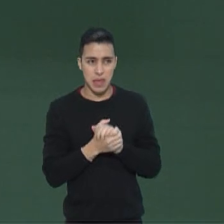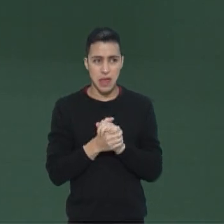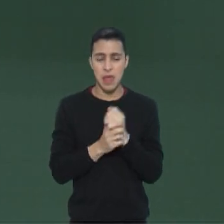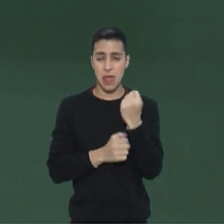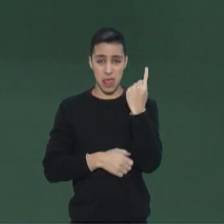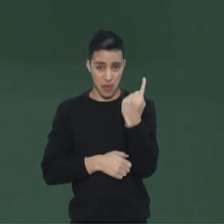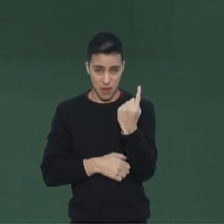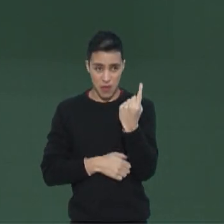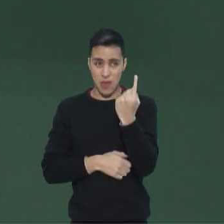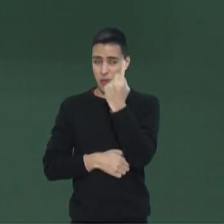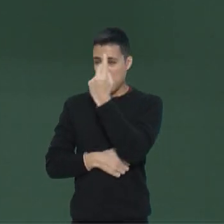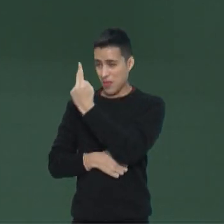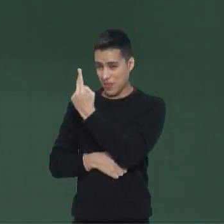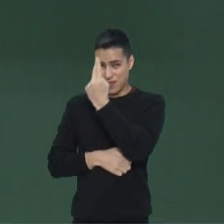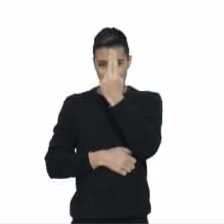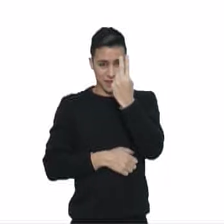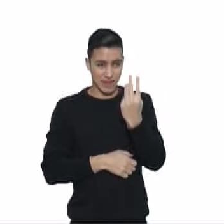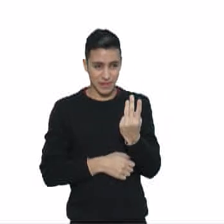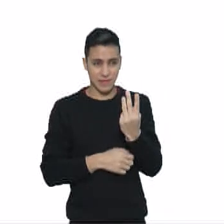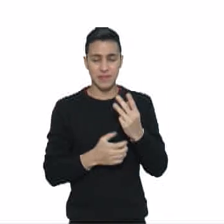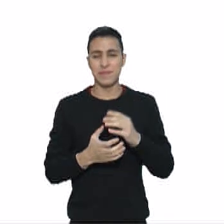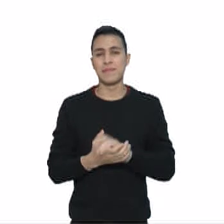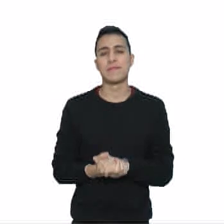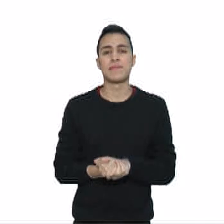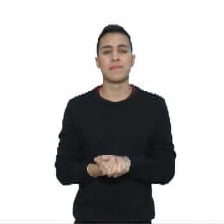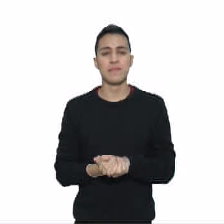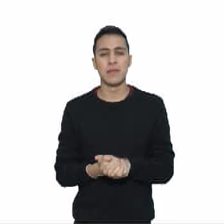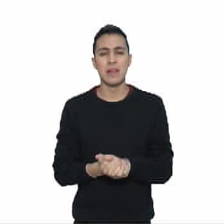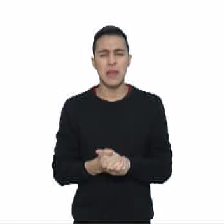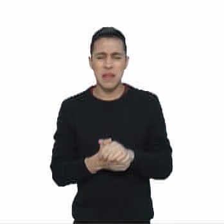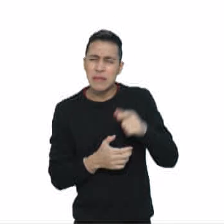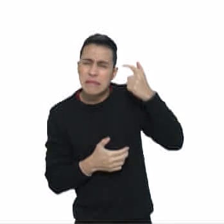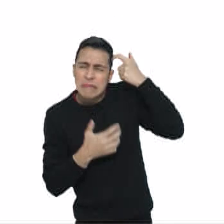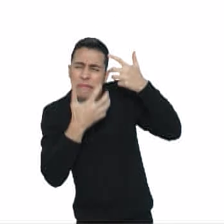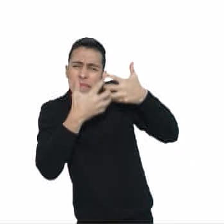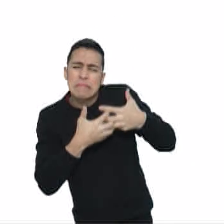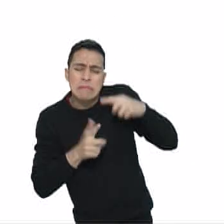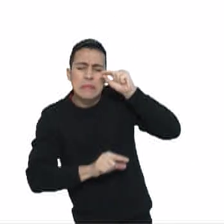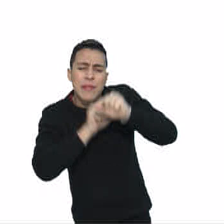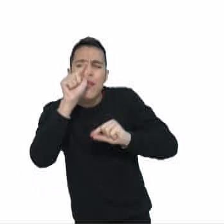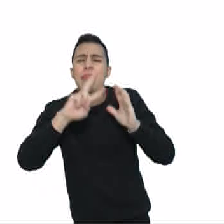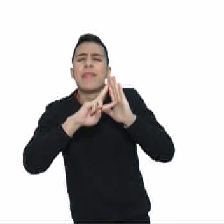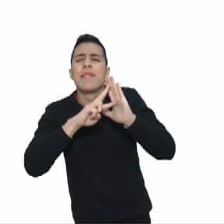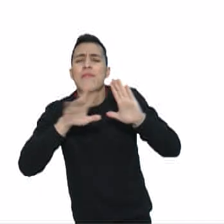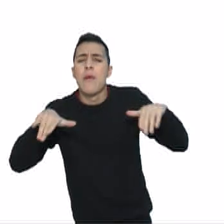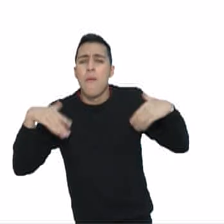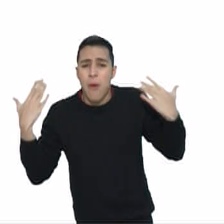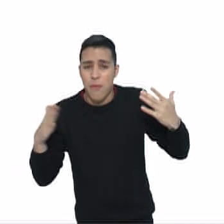A 1, a imagem 2 e a imagem 3. Vamos ver o que elas significam?